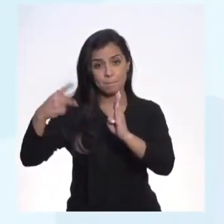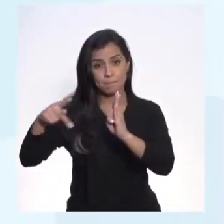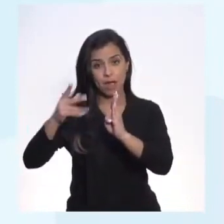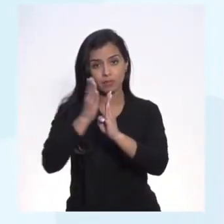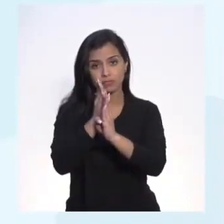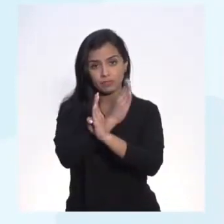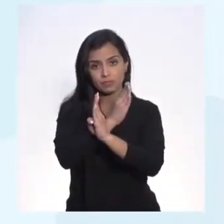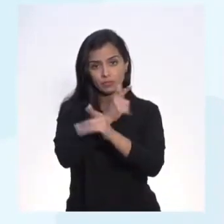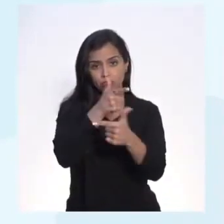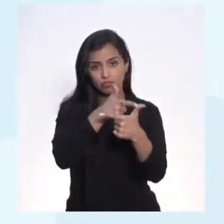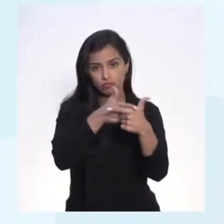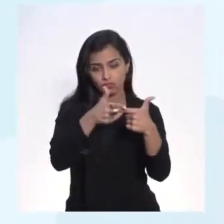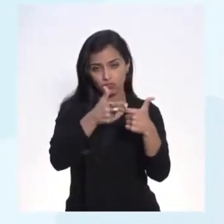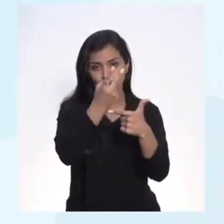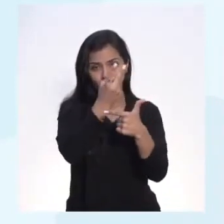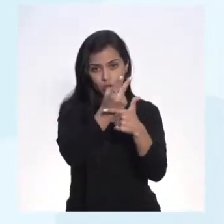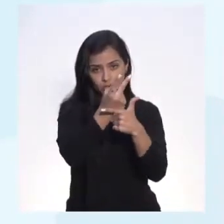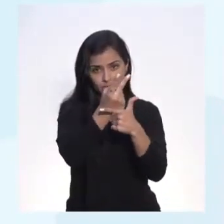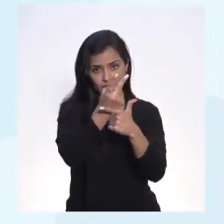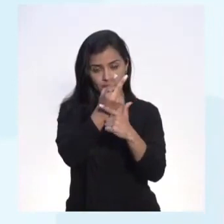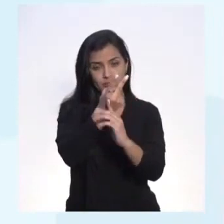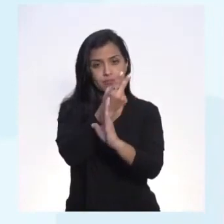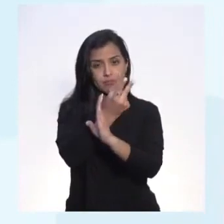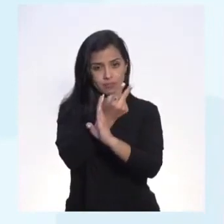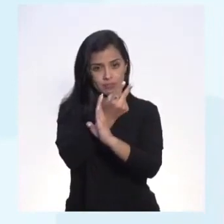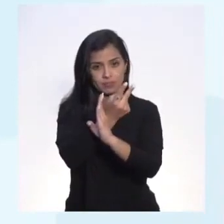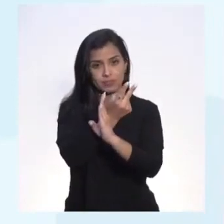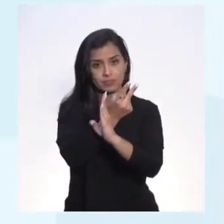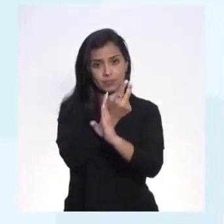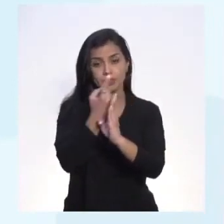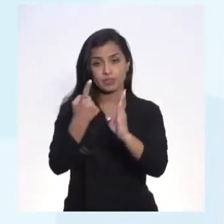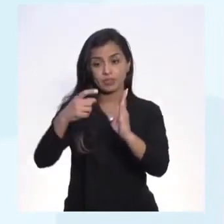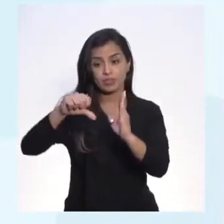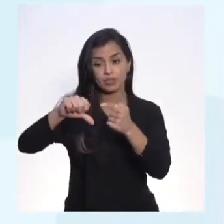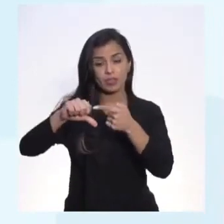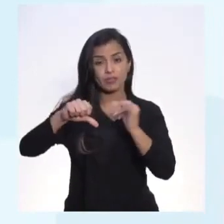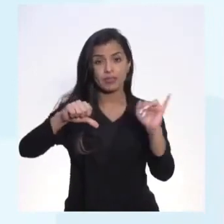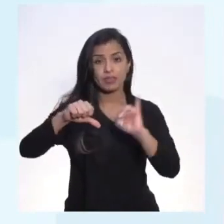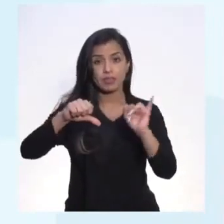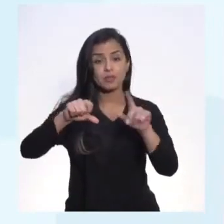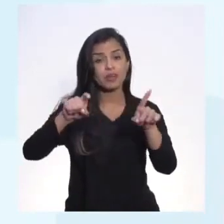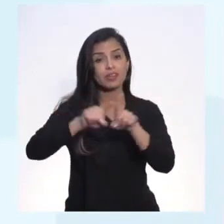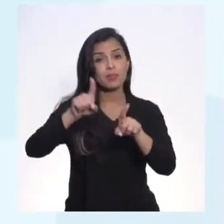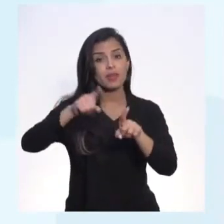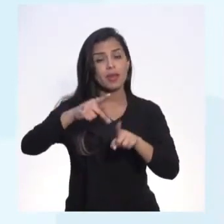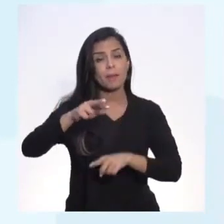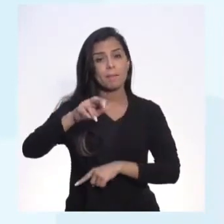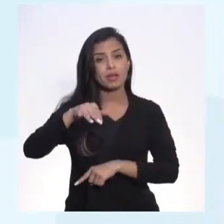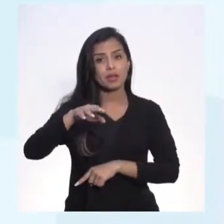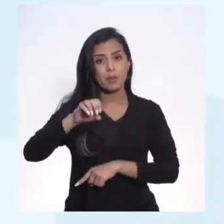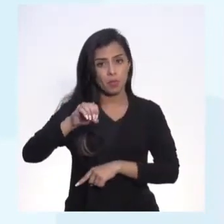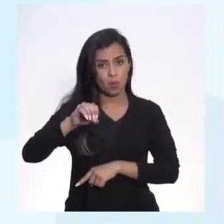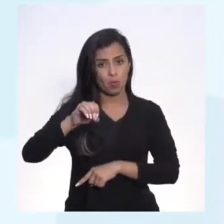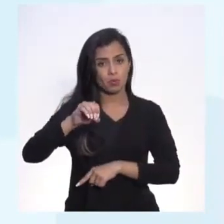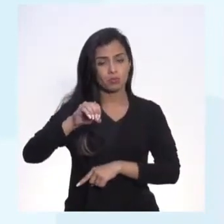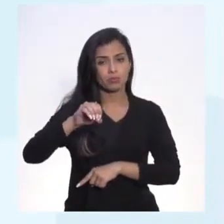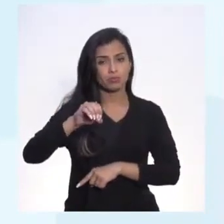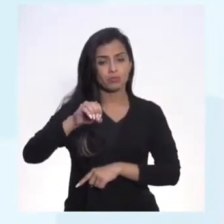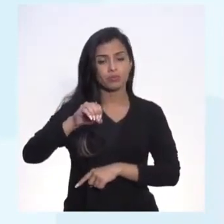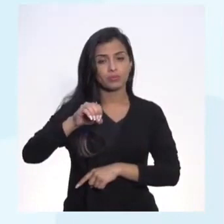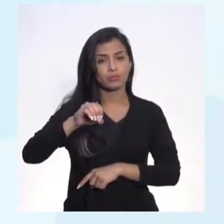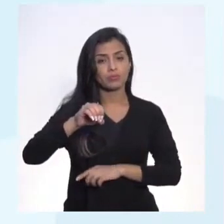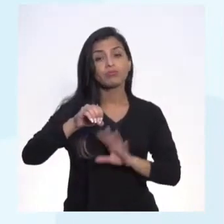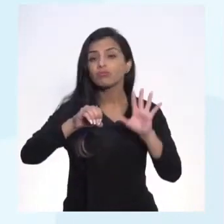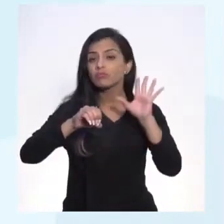19. Opa! 19, além de ímpar, é primo. Então, o que